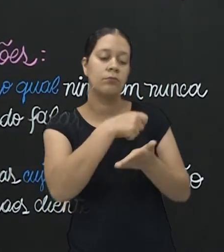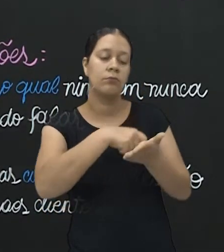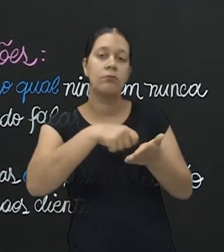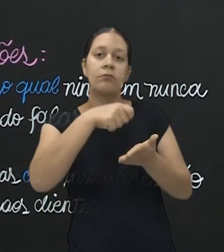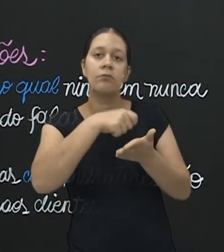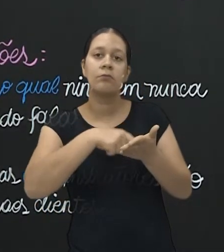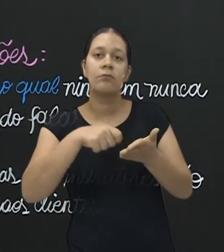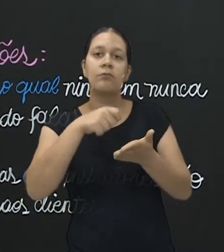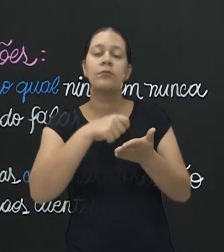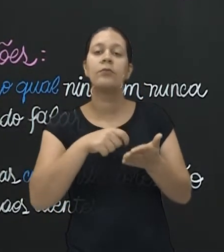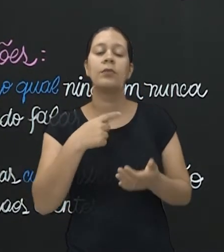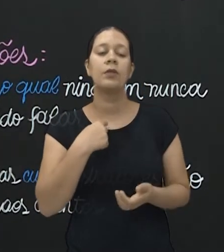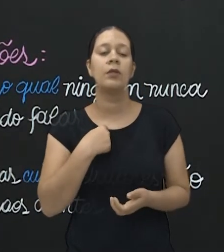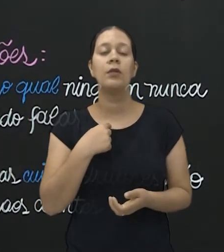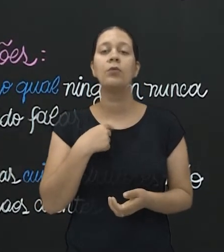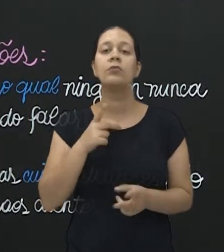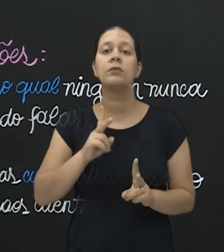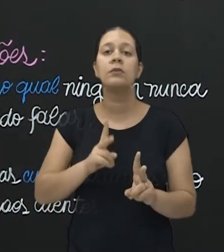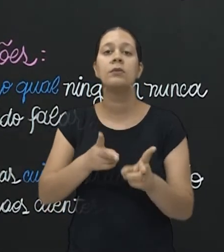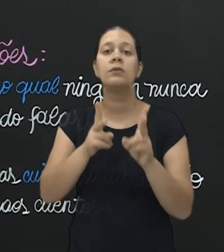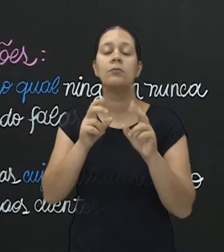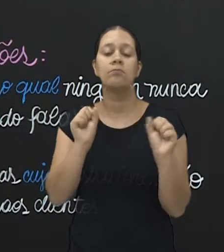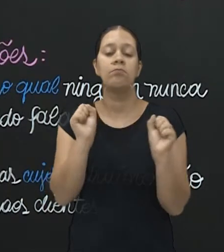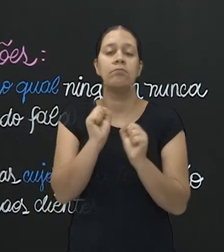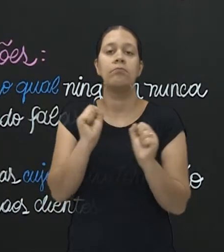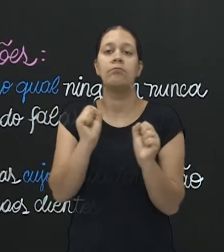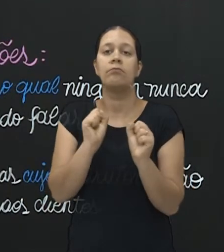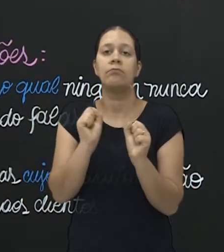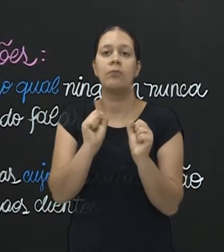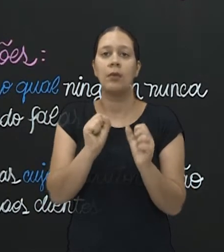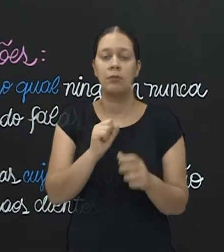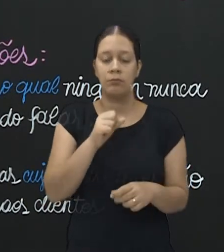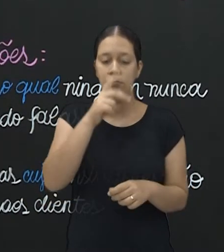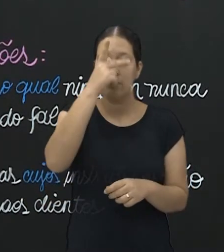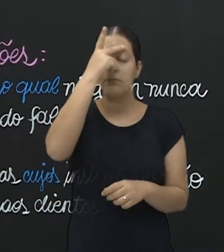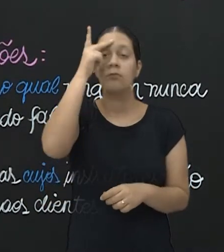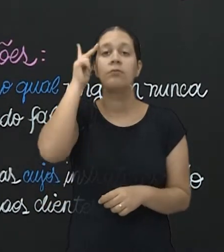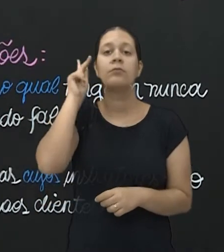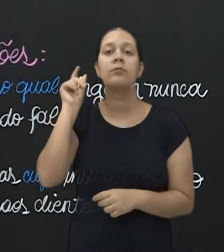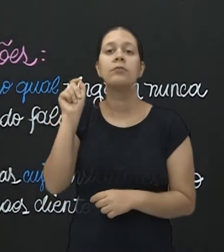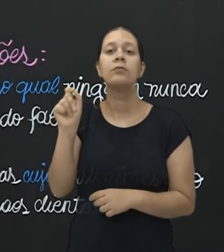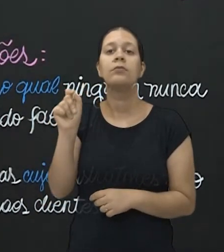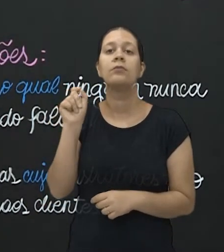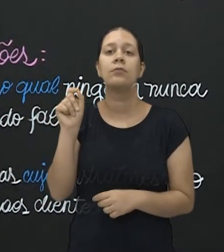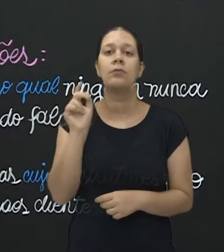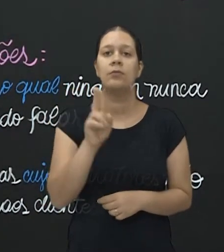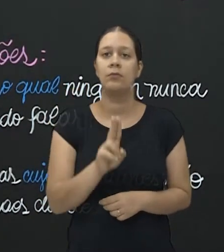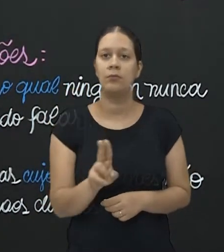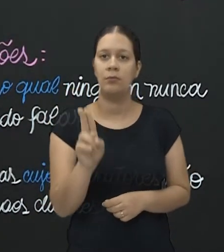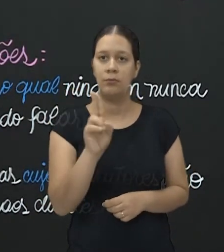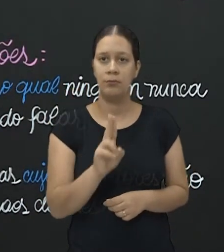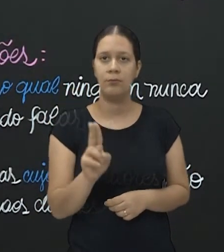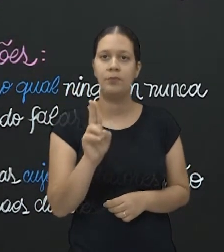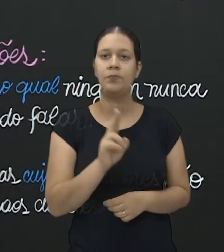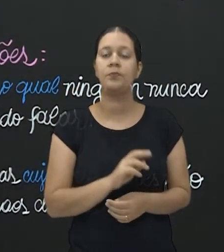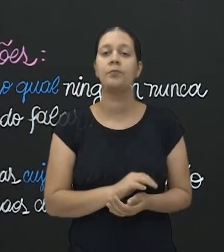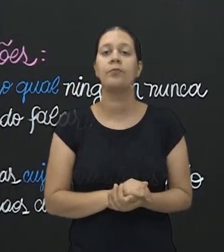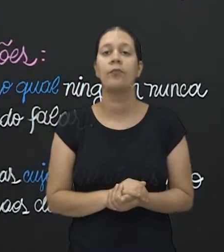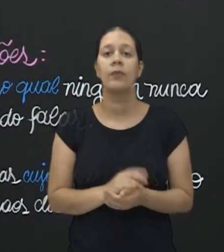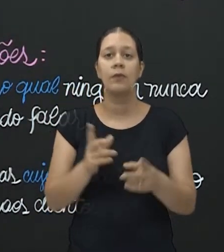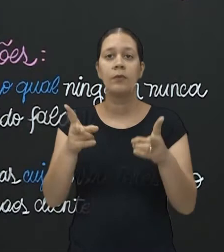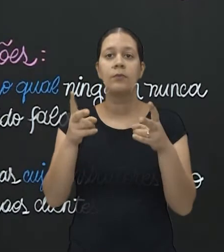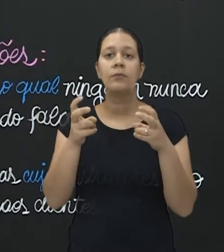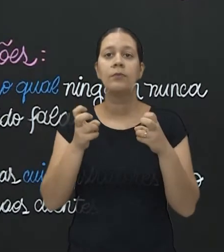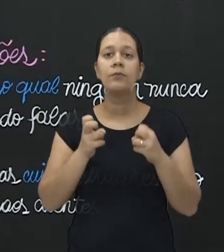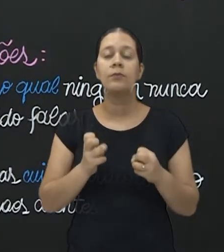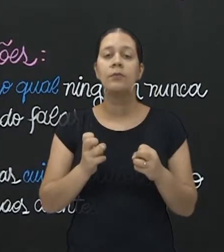é o escritor de quem sempre fui fã. Como se refere à pessoa, a preferência pela utilização do quem. Perceba que eu